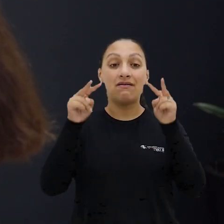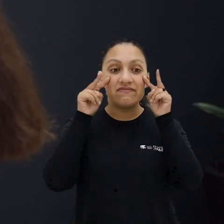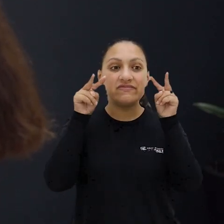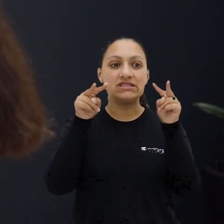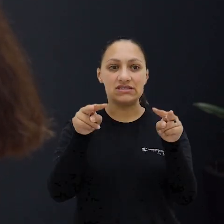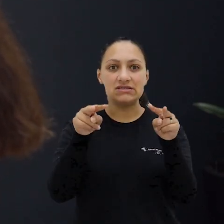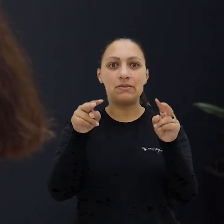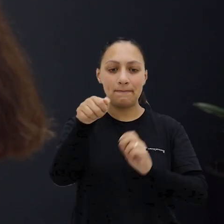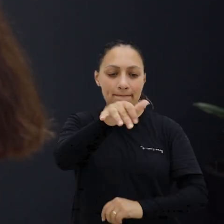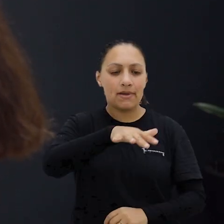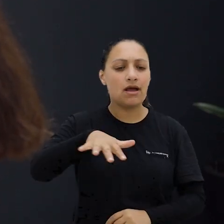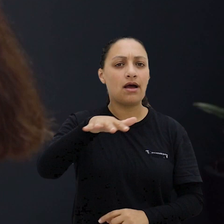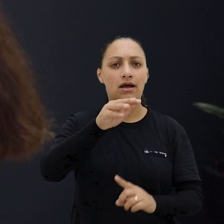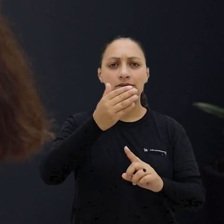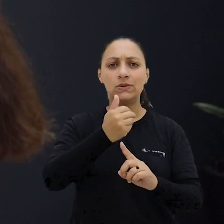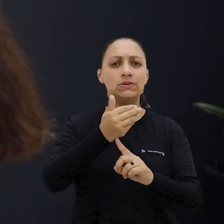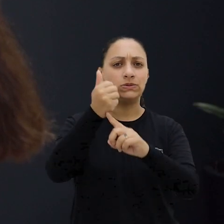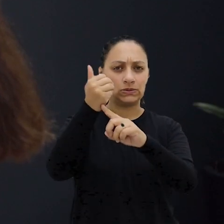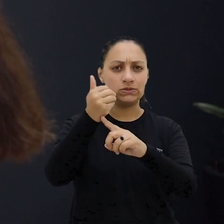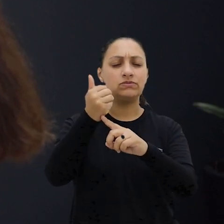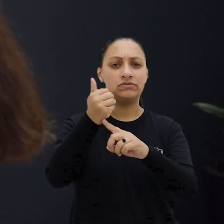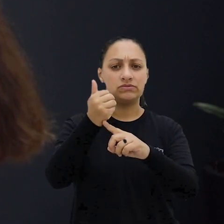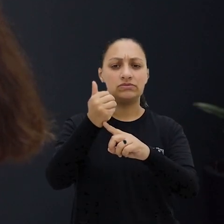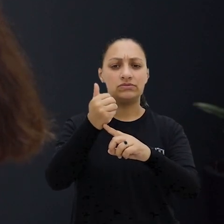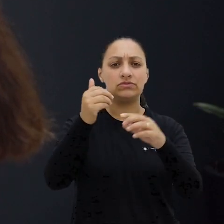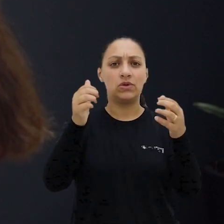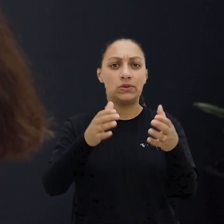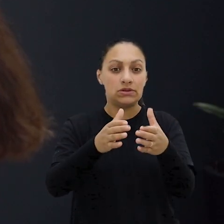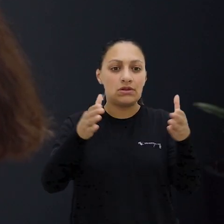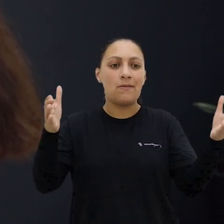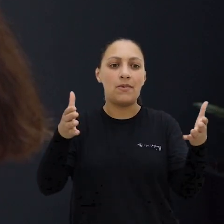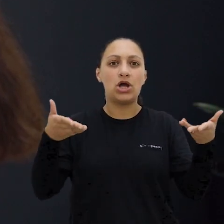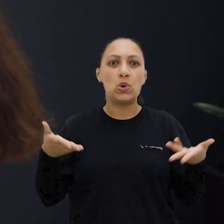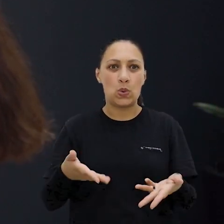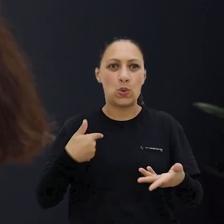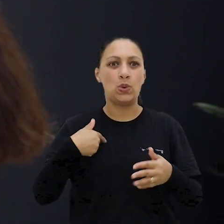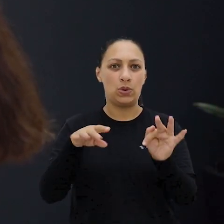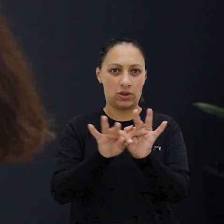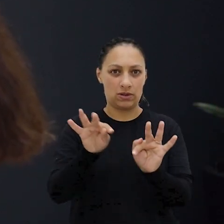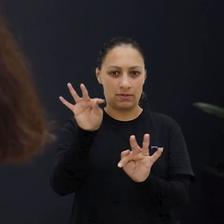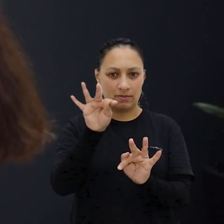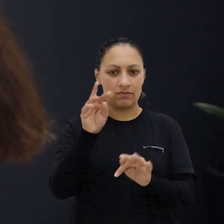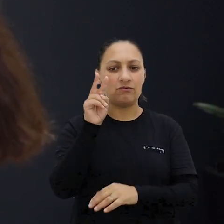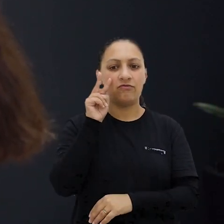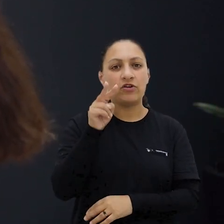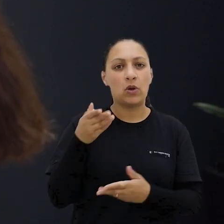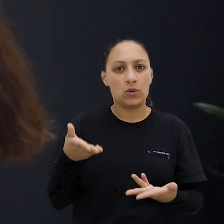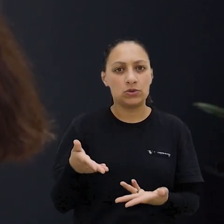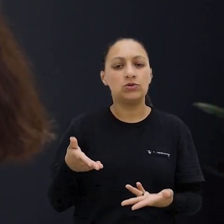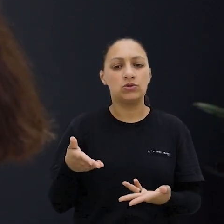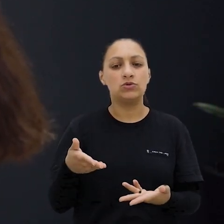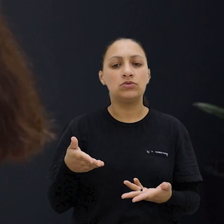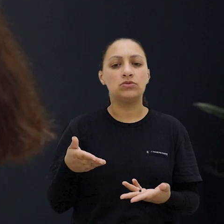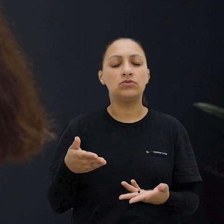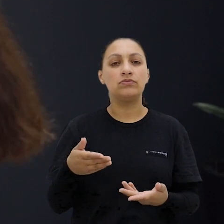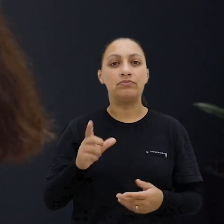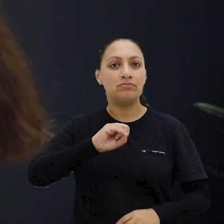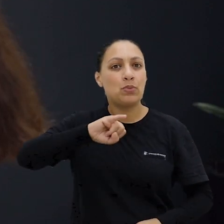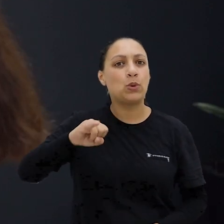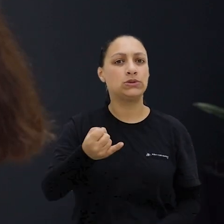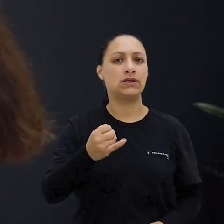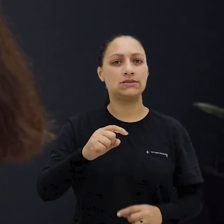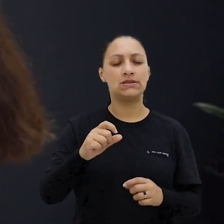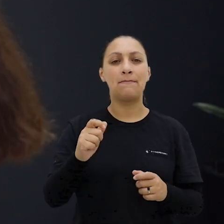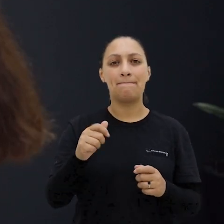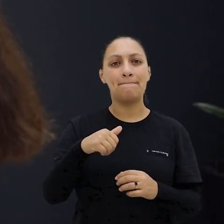né, de mercado e tecnologia, o tamanho que o parque é hoje, de fato, né, em Campo Bom e ainda mais nas outras